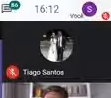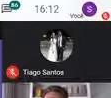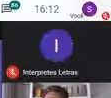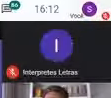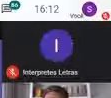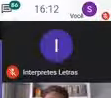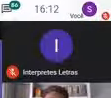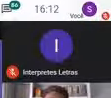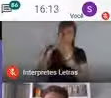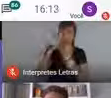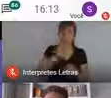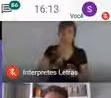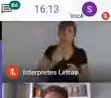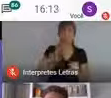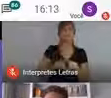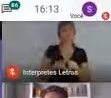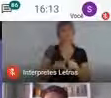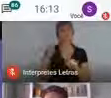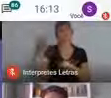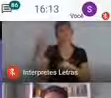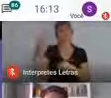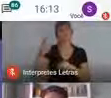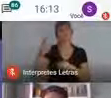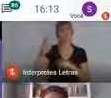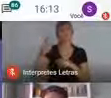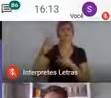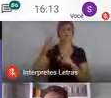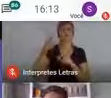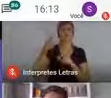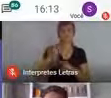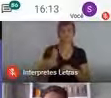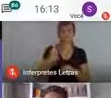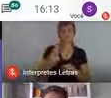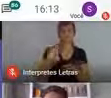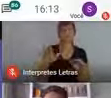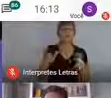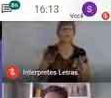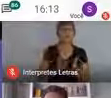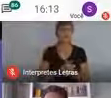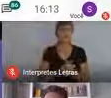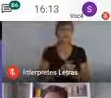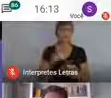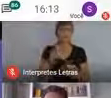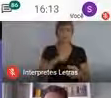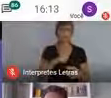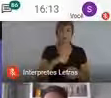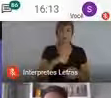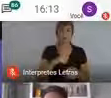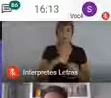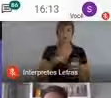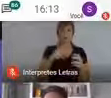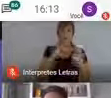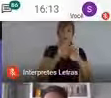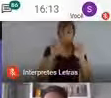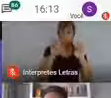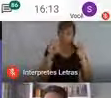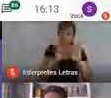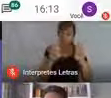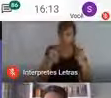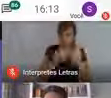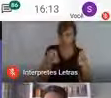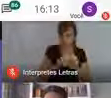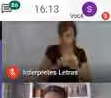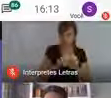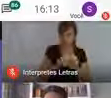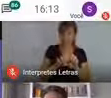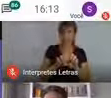instituições. Na semana que vem, nosso encontro se chamará Tessituras Imagéticas entre Identidades e